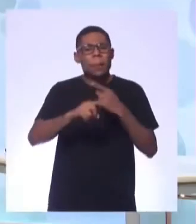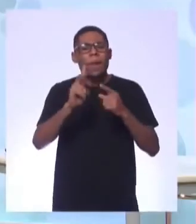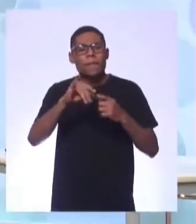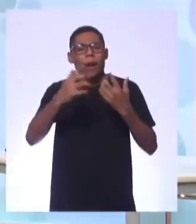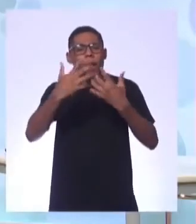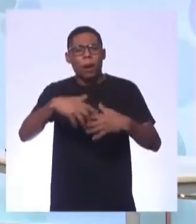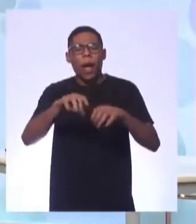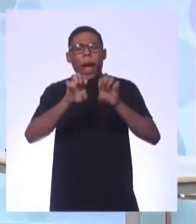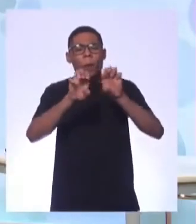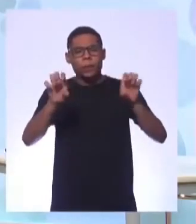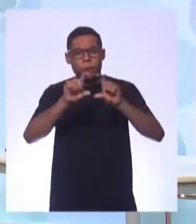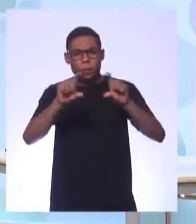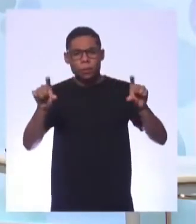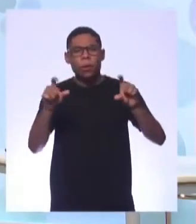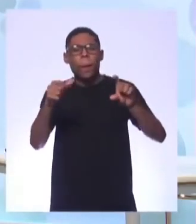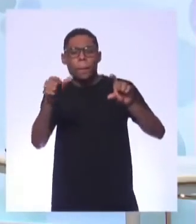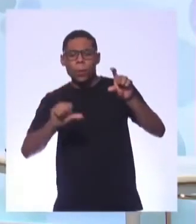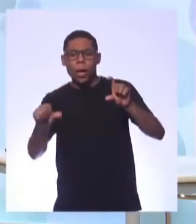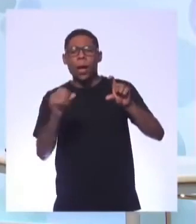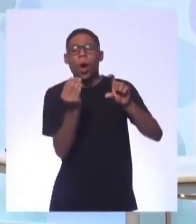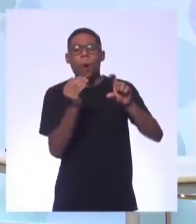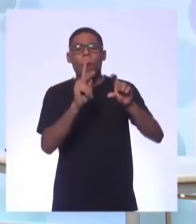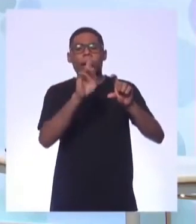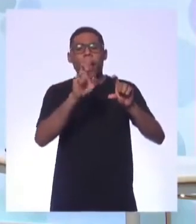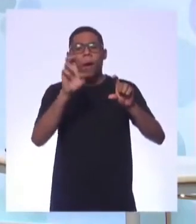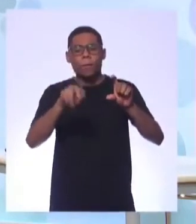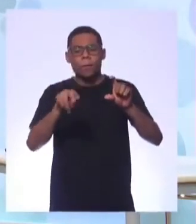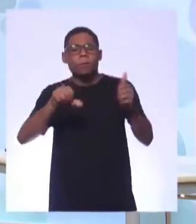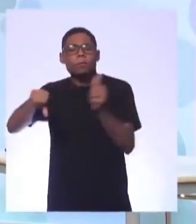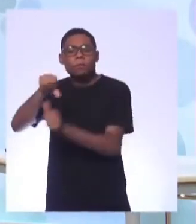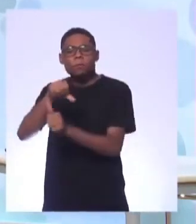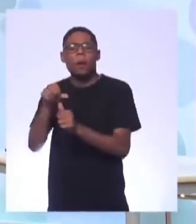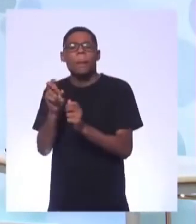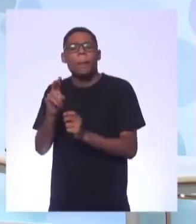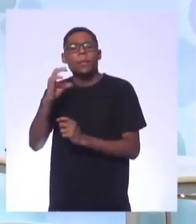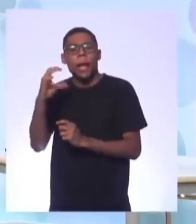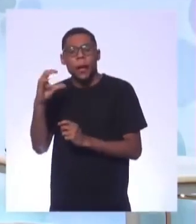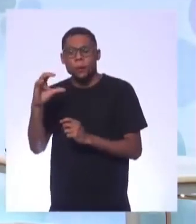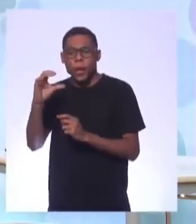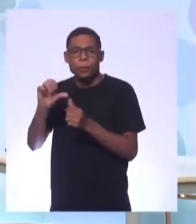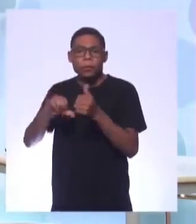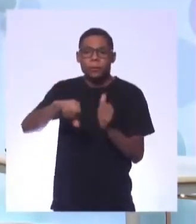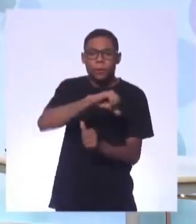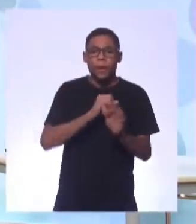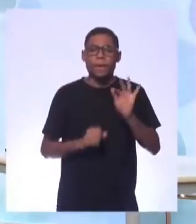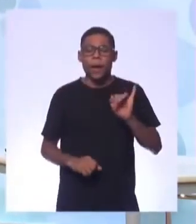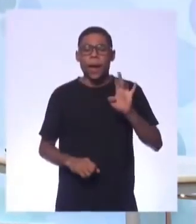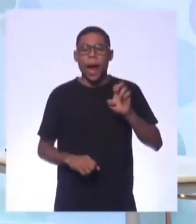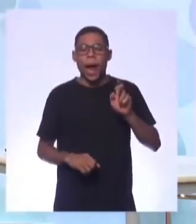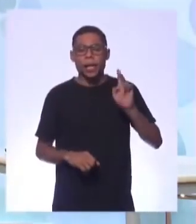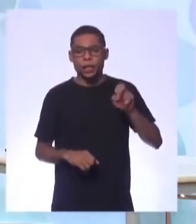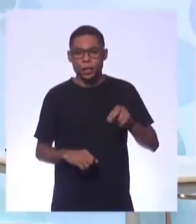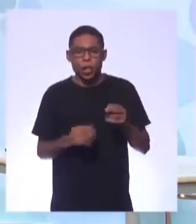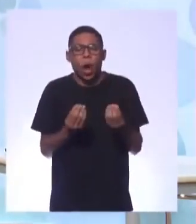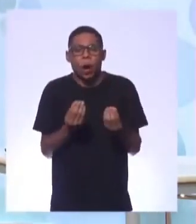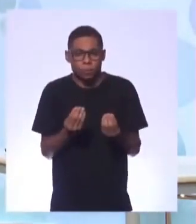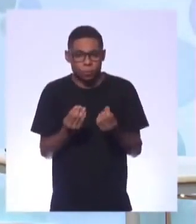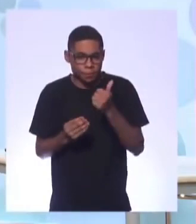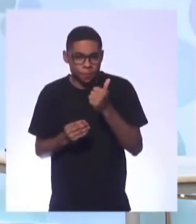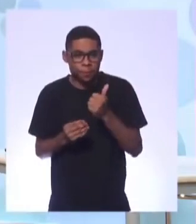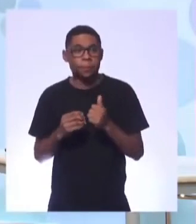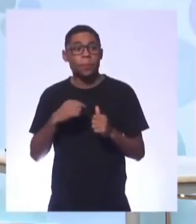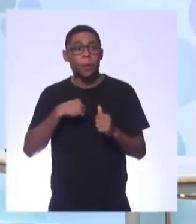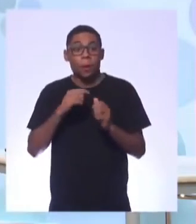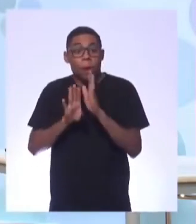converter Kelvin para Celsius, né? Celsius para Fahrenheit, assim por diante. Beleza? Então aqui, pessoal, ó, aumentei a